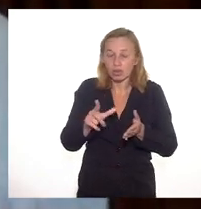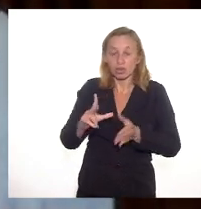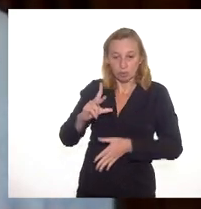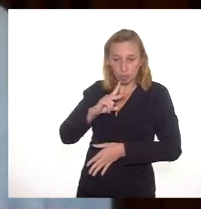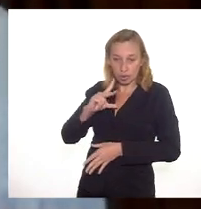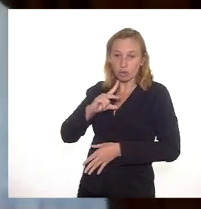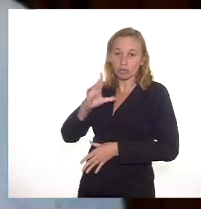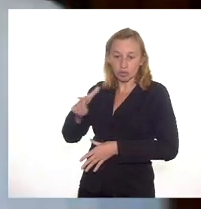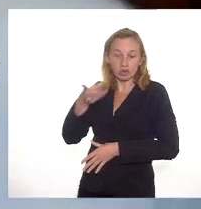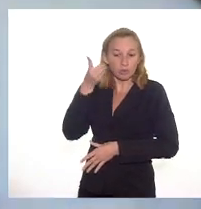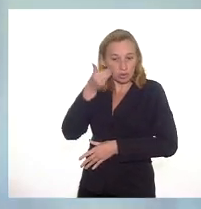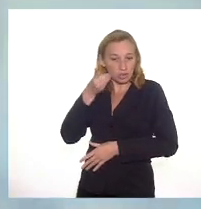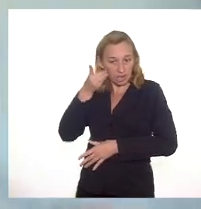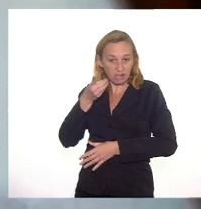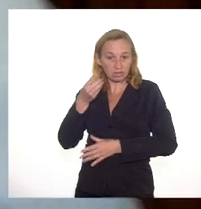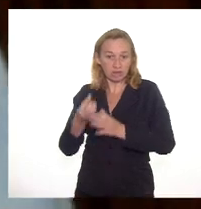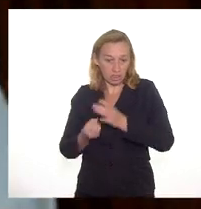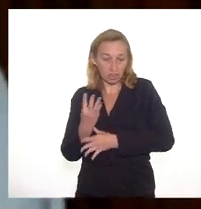aqui registrado